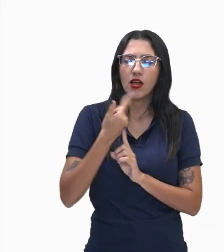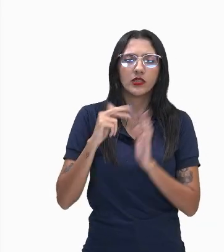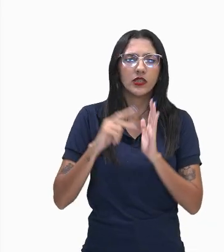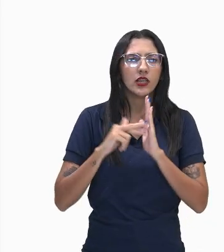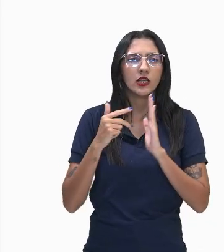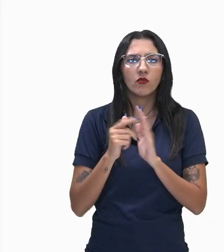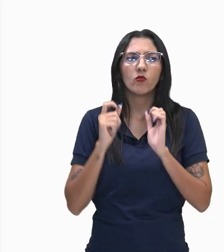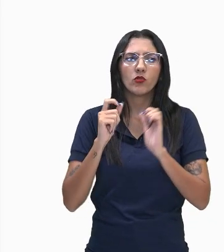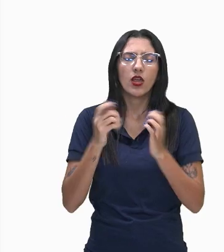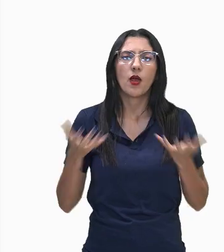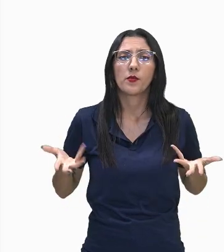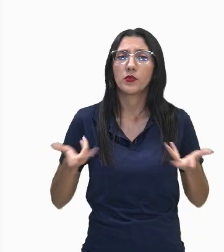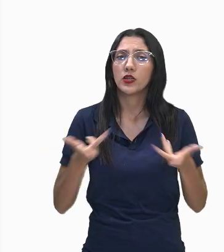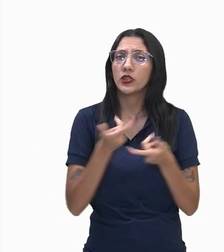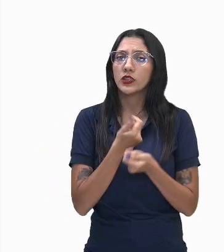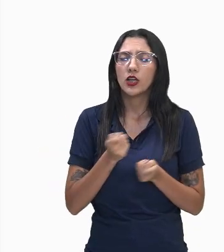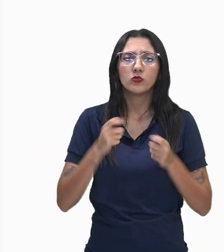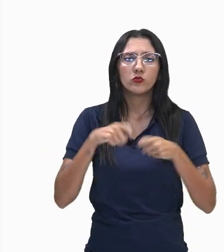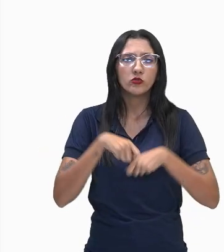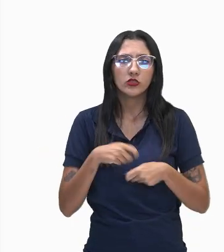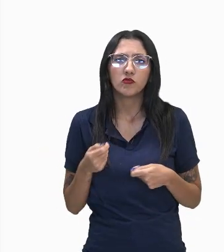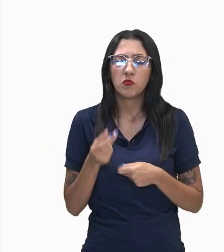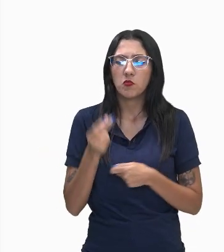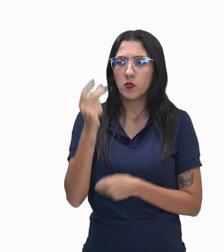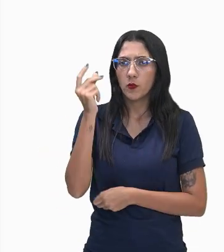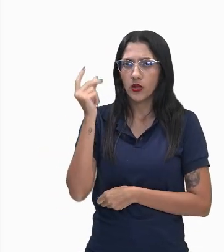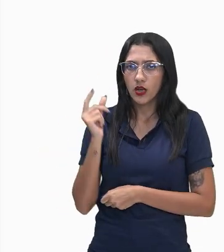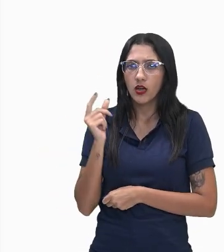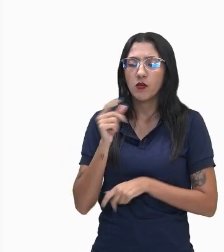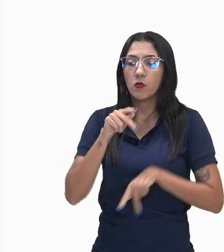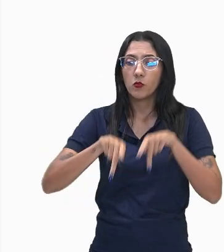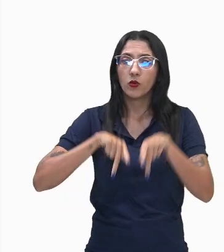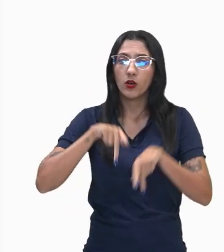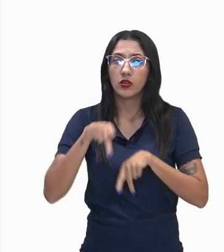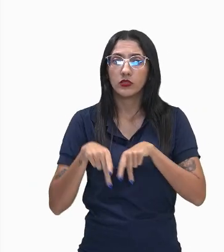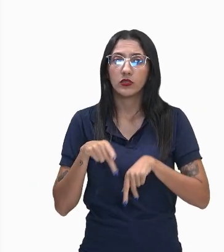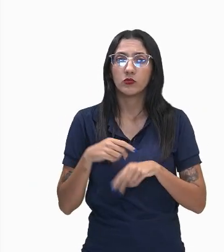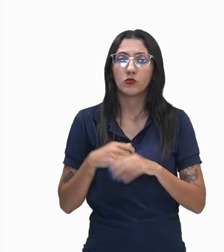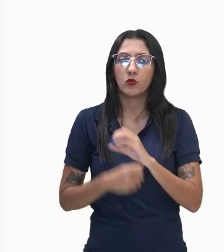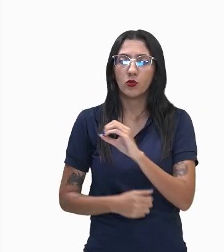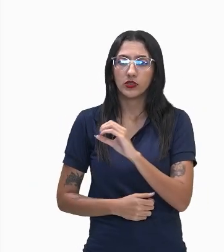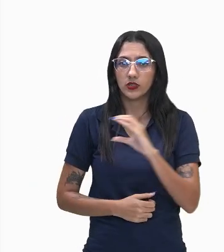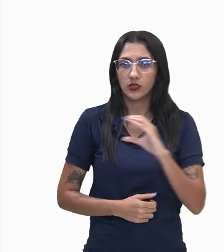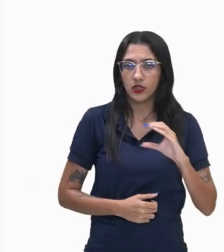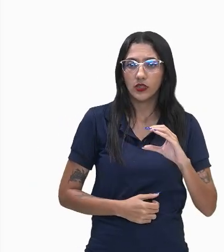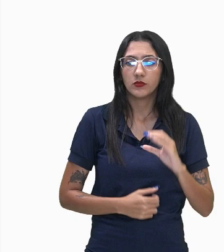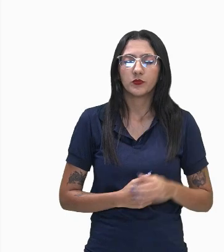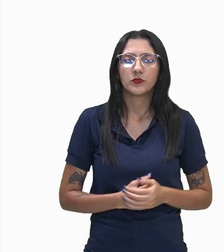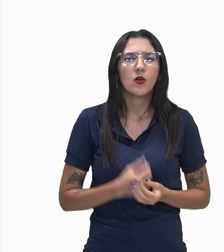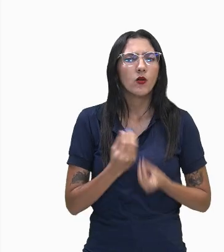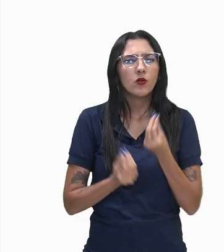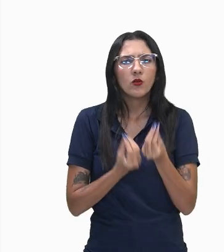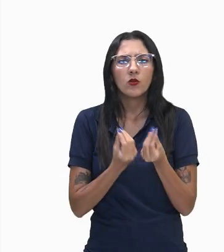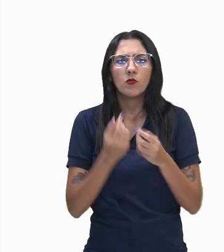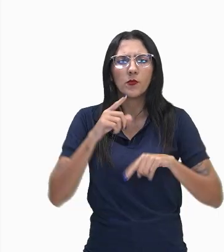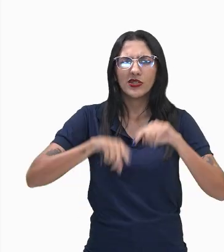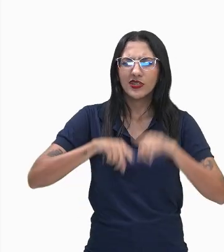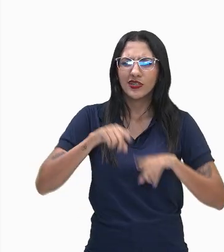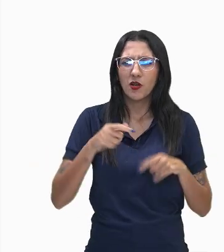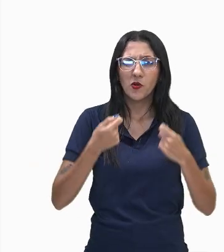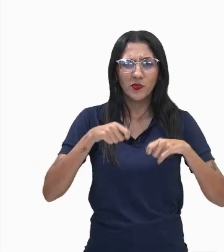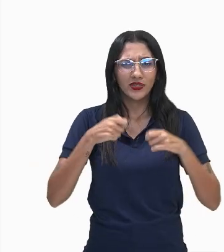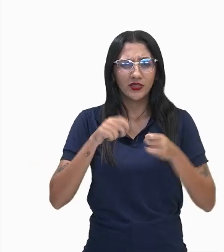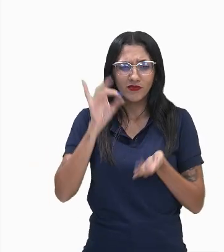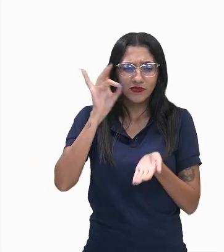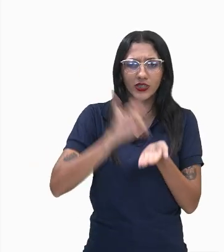técnica para os povos do Ocidente. Para que um objeto fosse visto como obra de arte, teria que ser bem